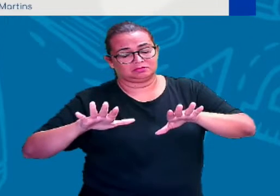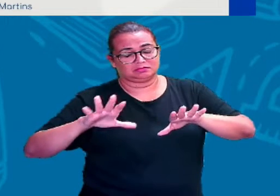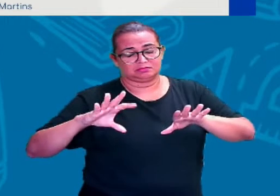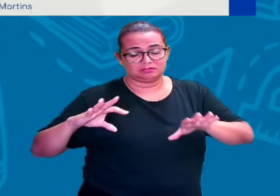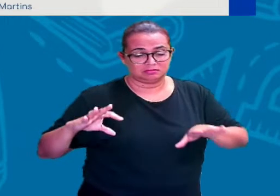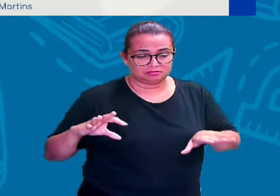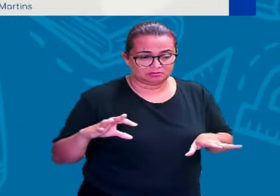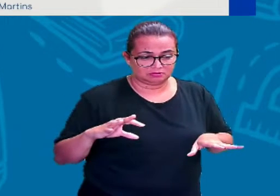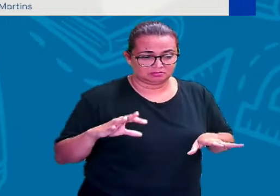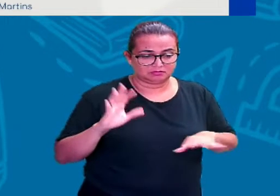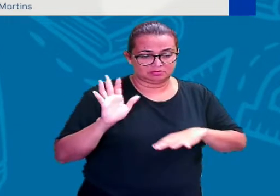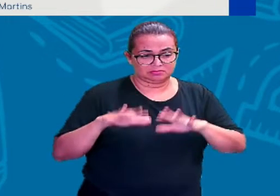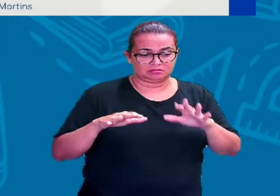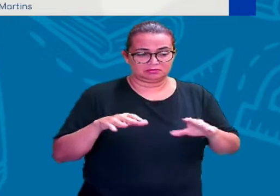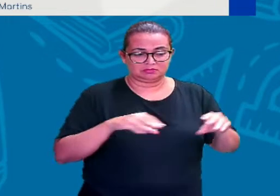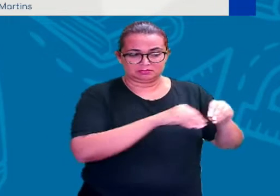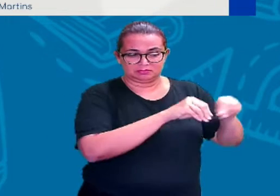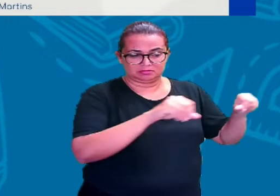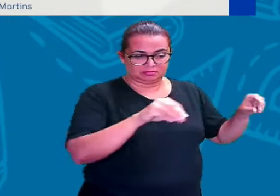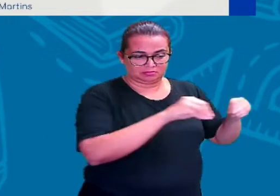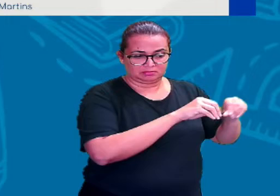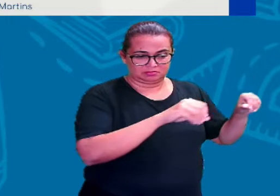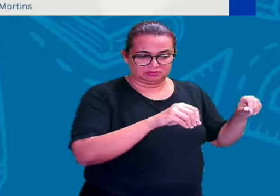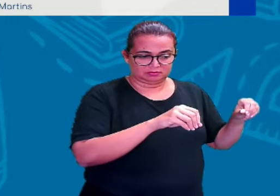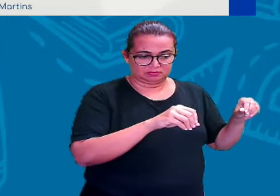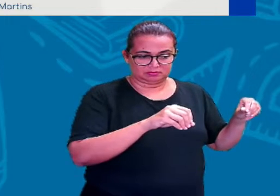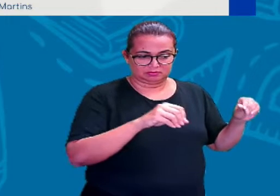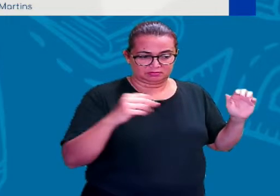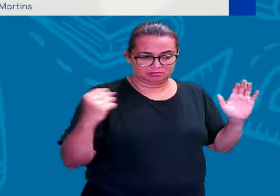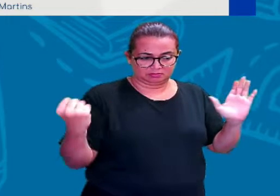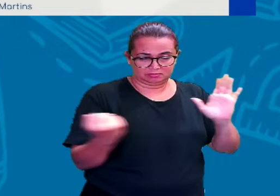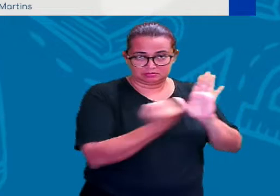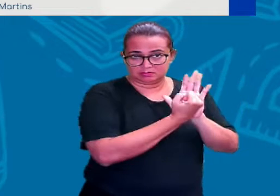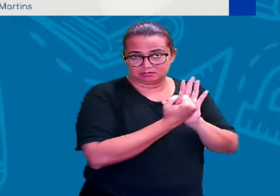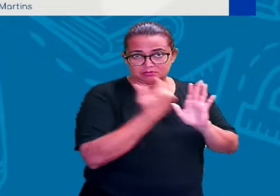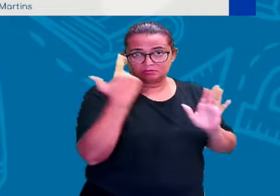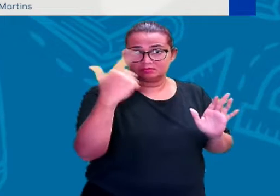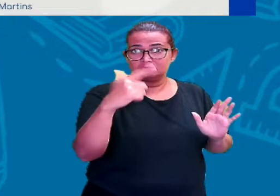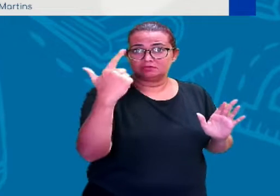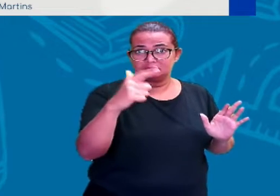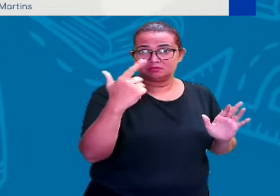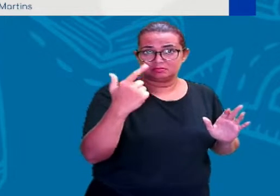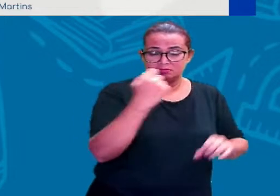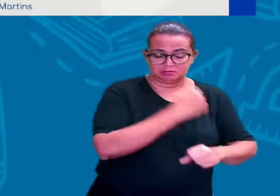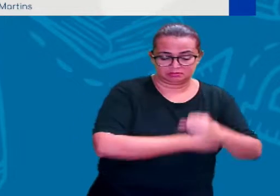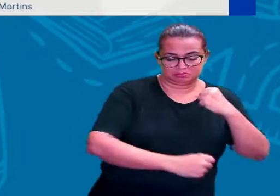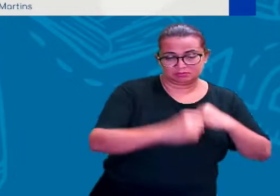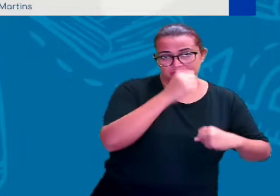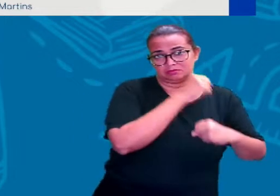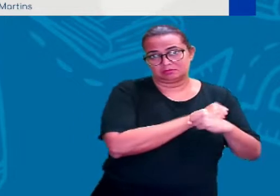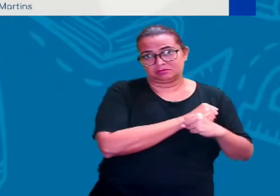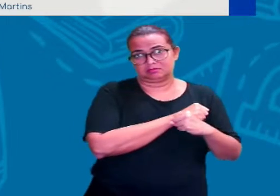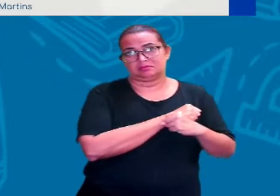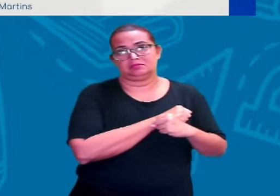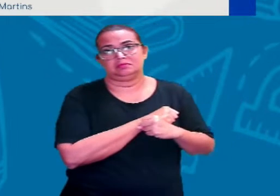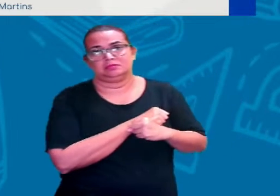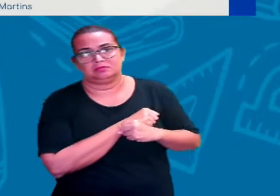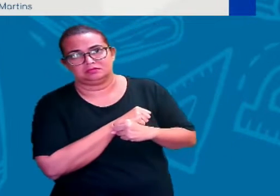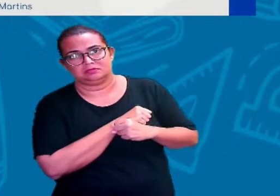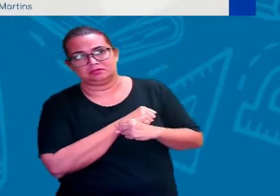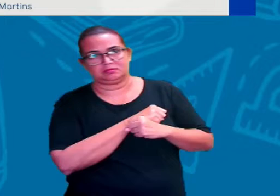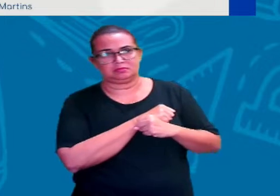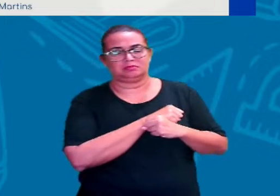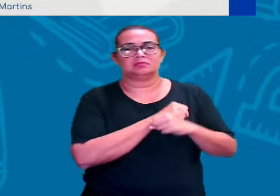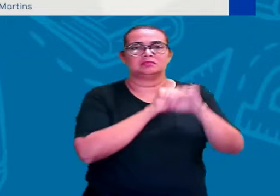terras habitadas pelos povos indígenas são demarcadas, né? Então, no ano passado, a gente viu